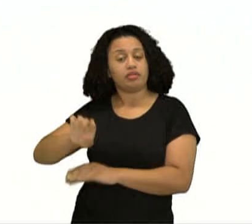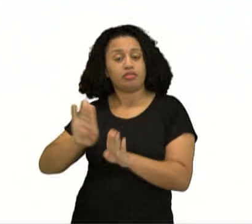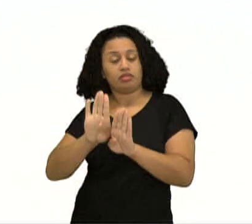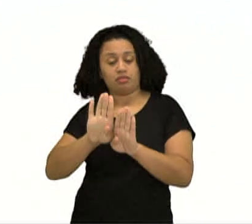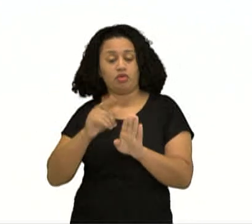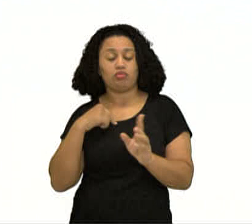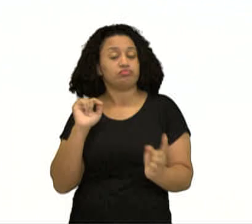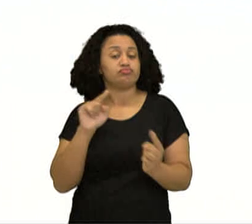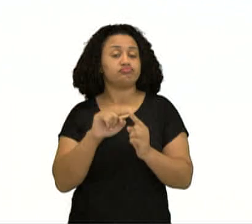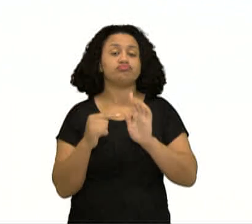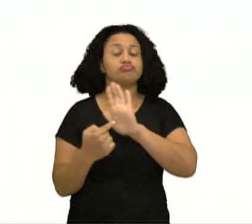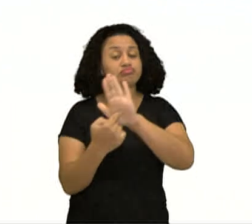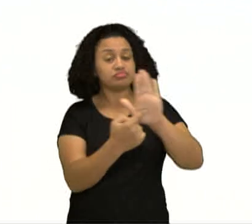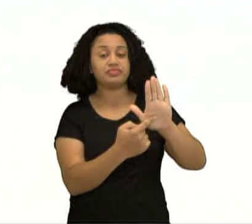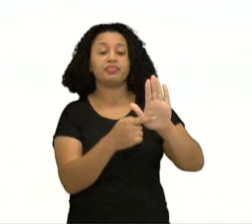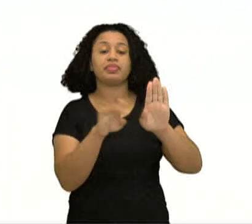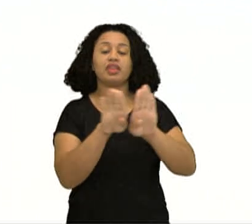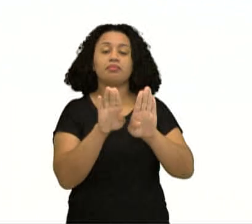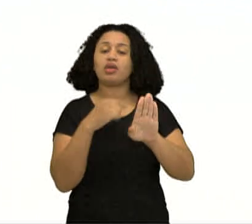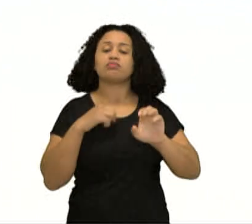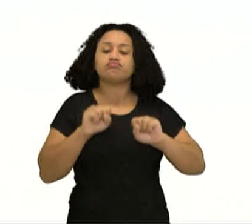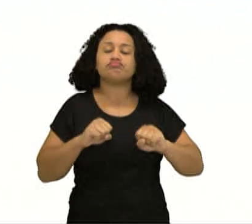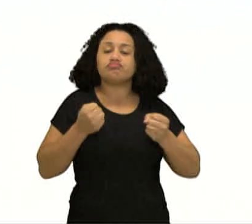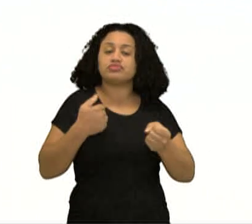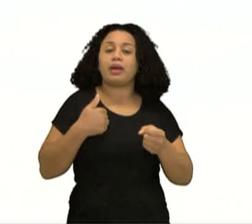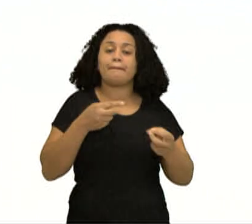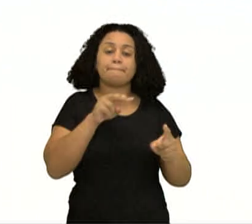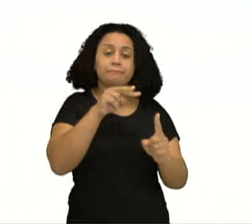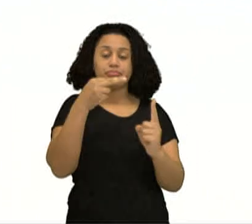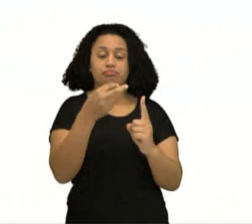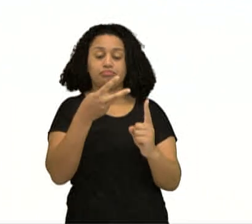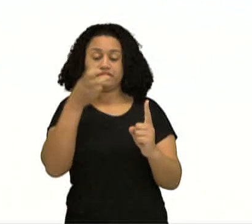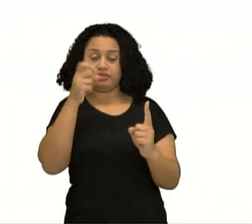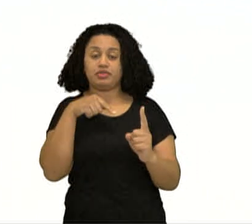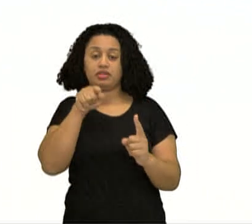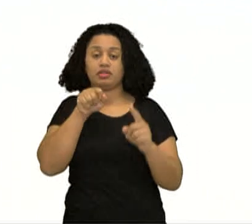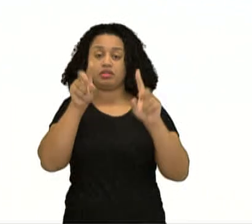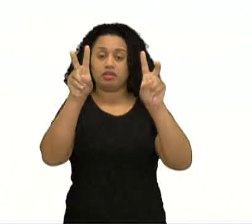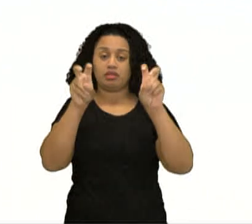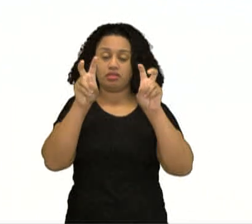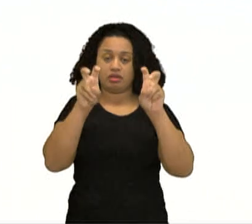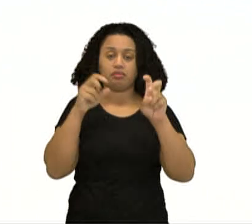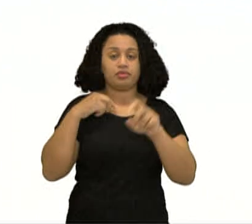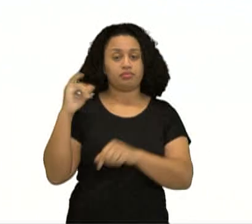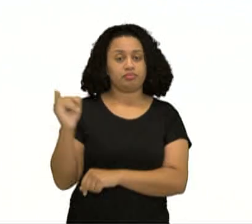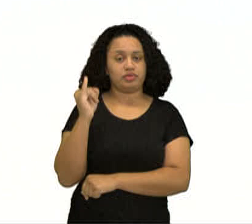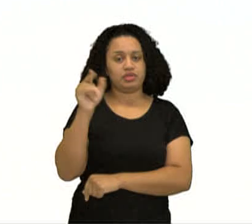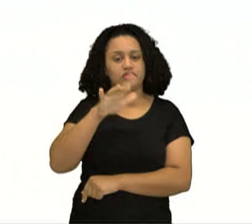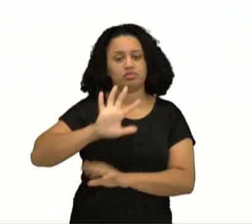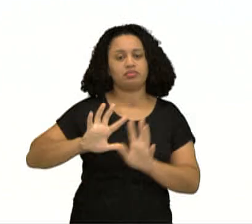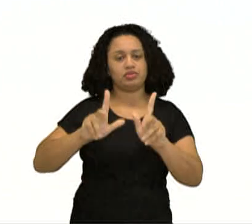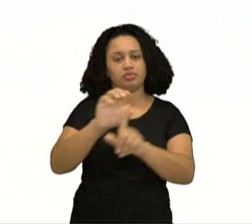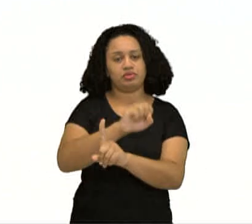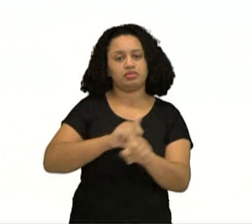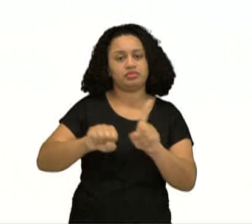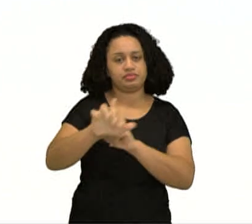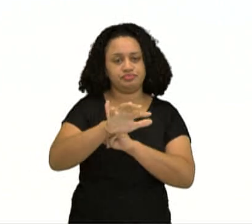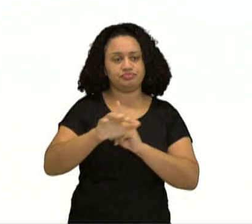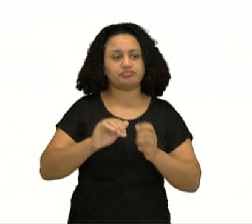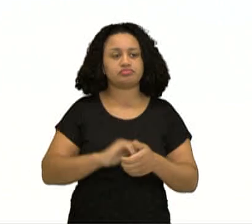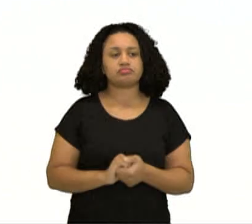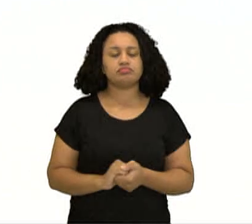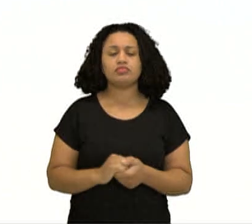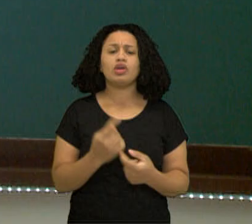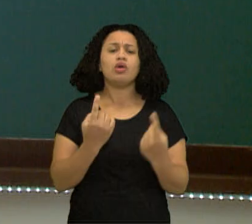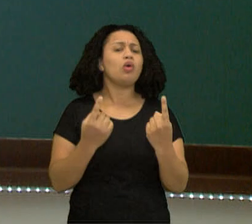e defender um ponto de vista sobre algum assunto relevante para a sociedade. Qual